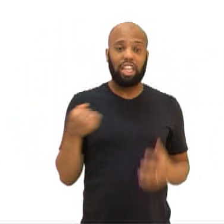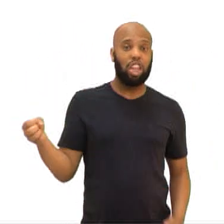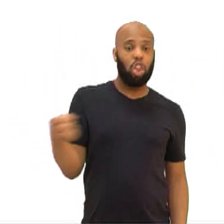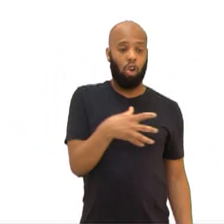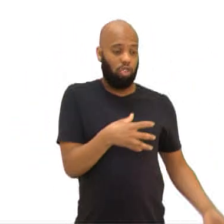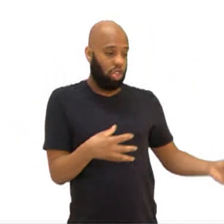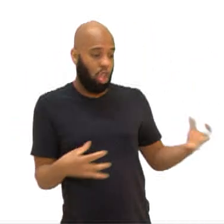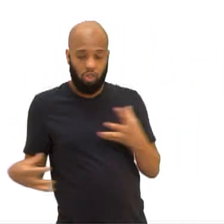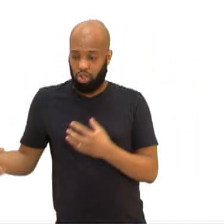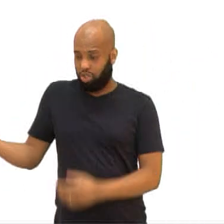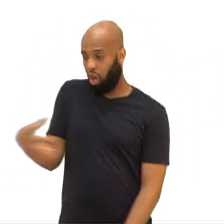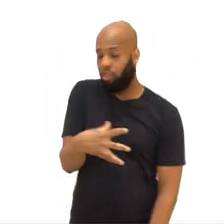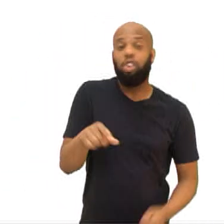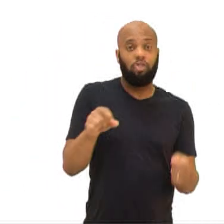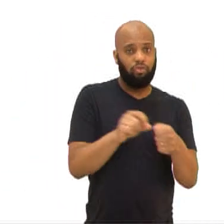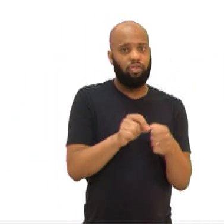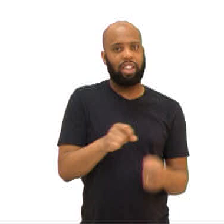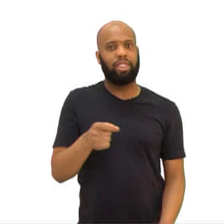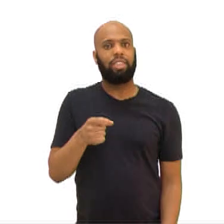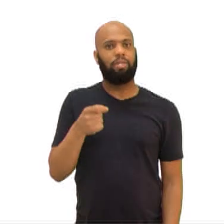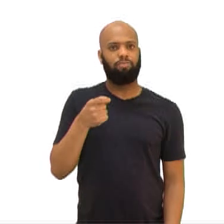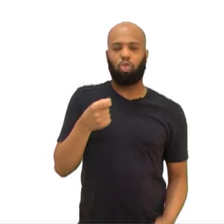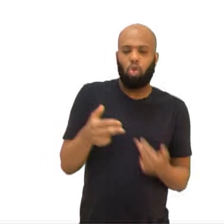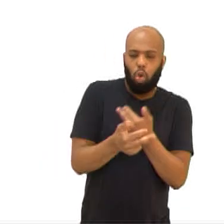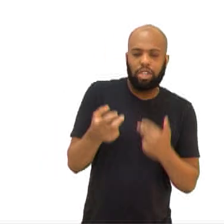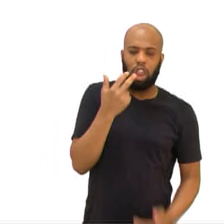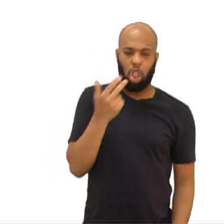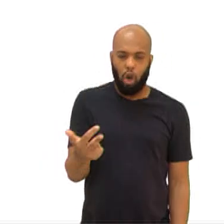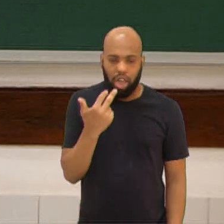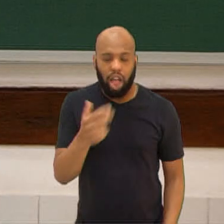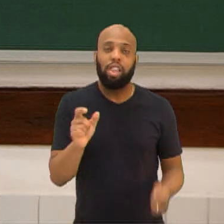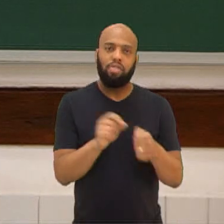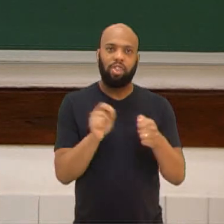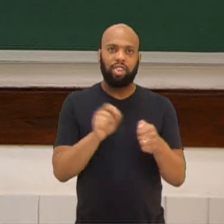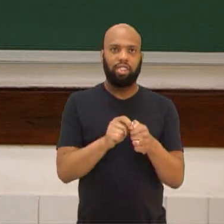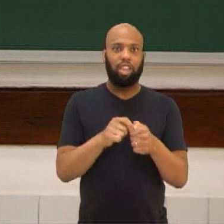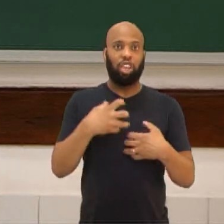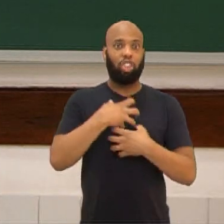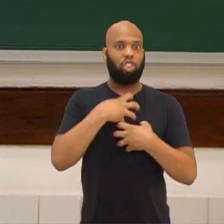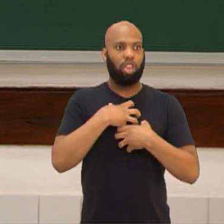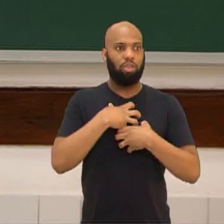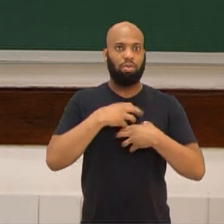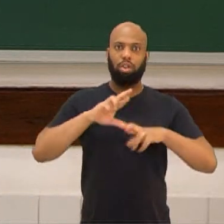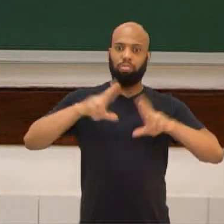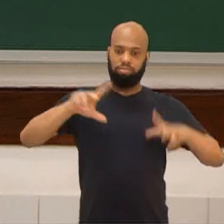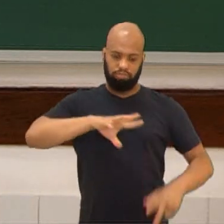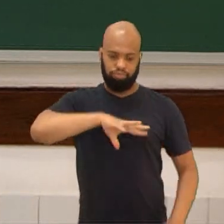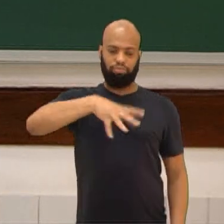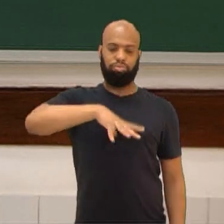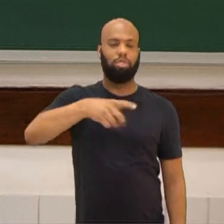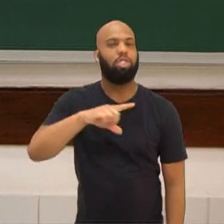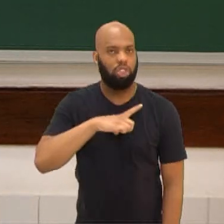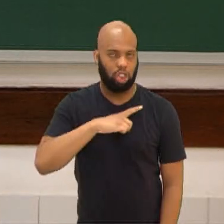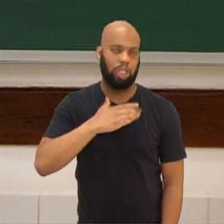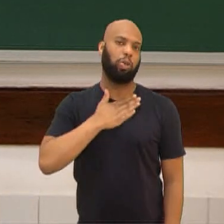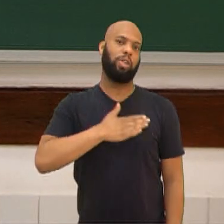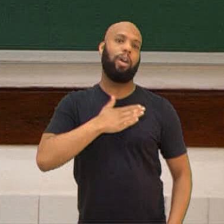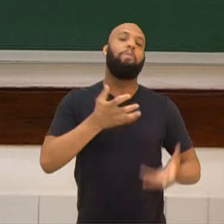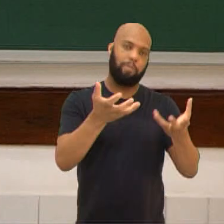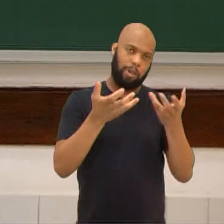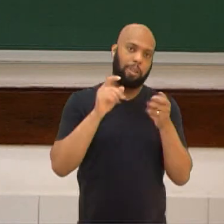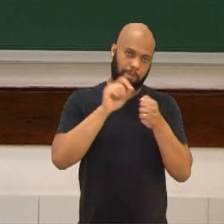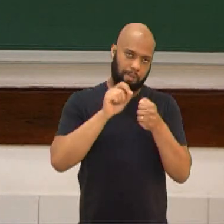eles experimentavam, faziam coisas diferentes, eles não tinham medo de ousar e fazer a arte da maneira que eles queriam fazer, mesmo que eles gostavam.